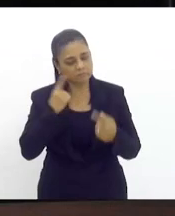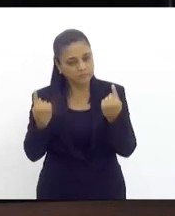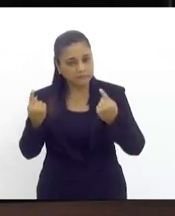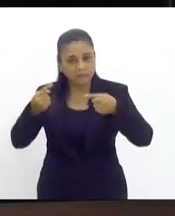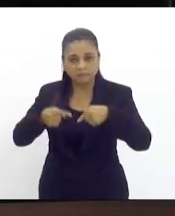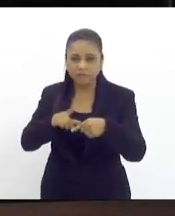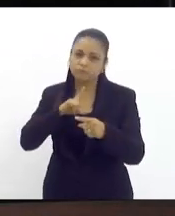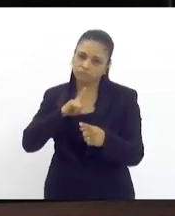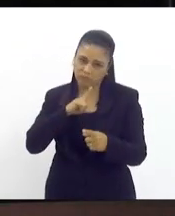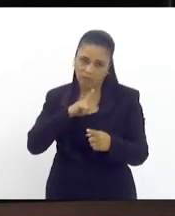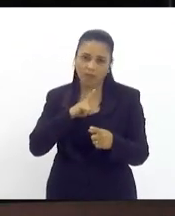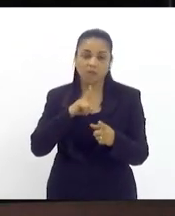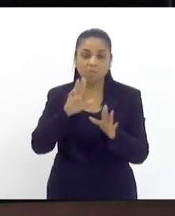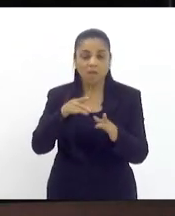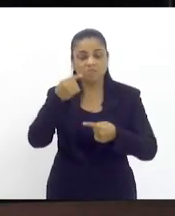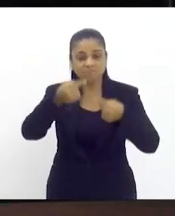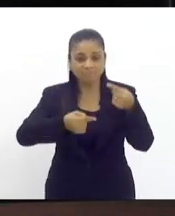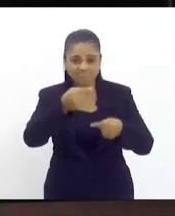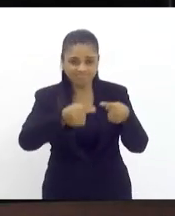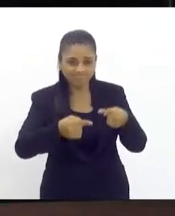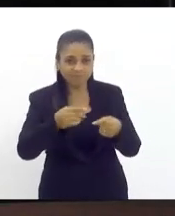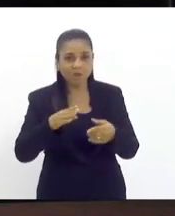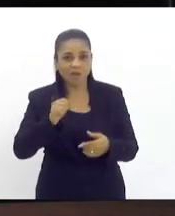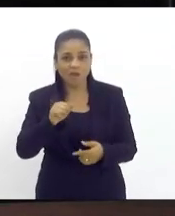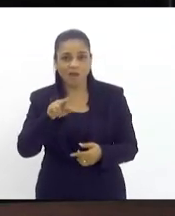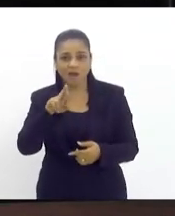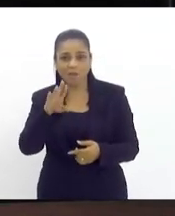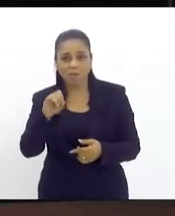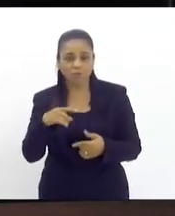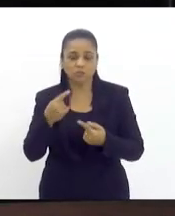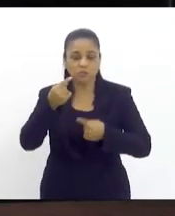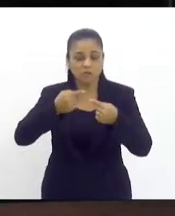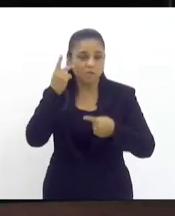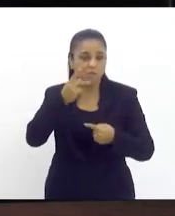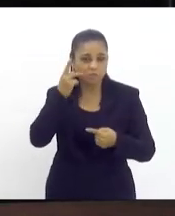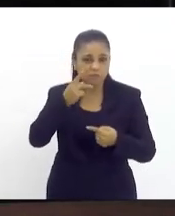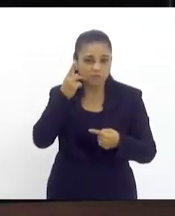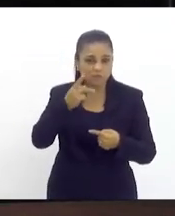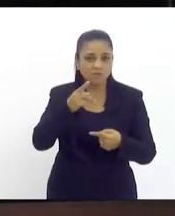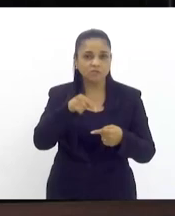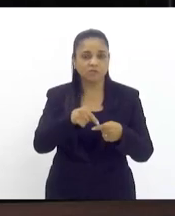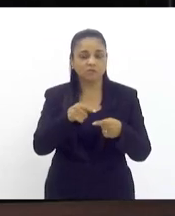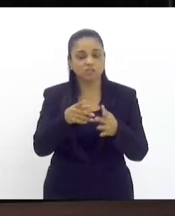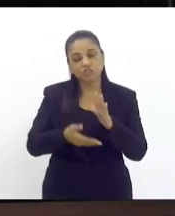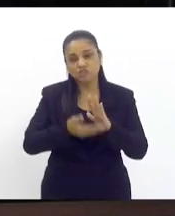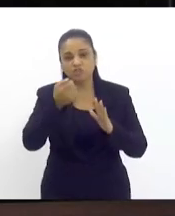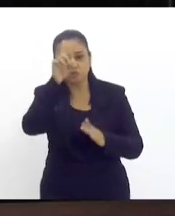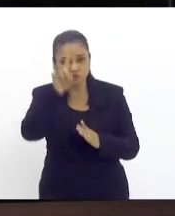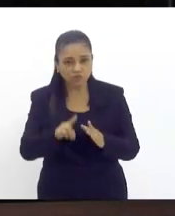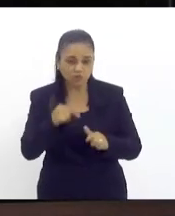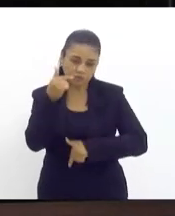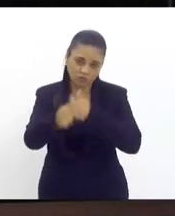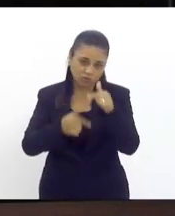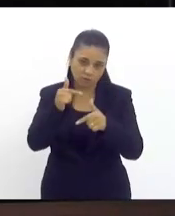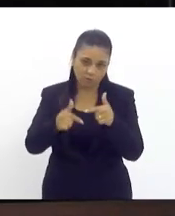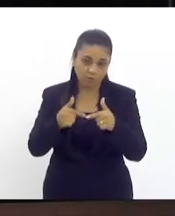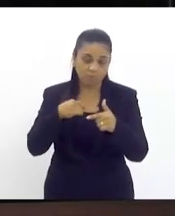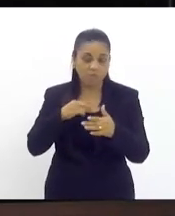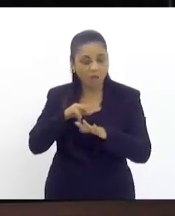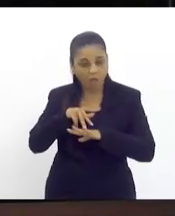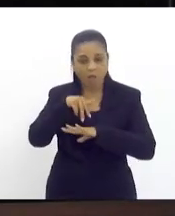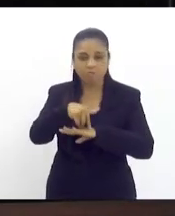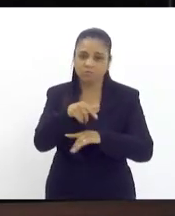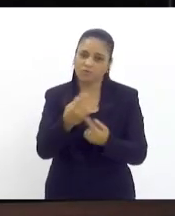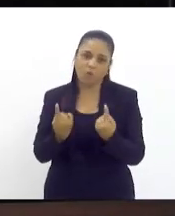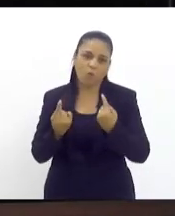mas que frente a esse debate do acabou-se fiscal de uma política de austeridade que retira direito dos trabalhadores a nossa posição foi contrário